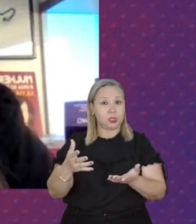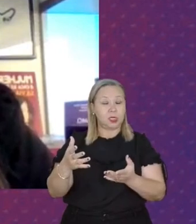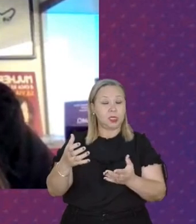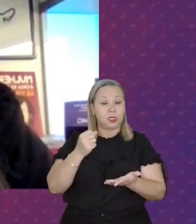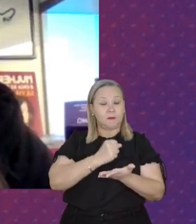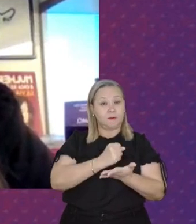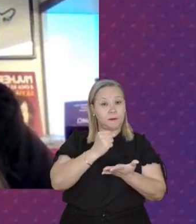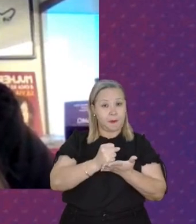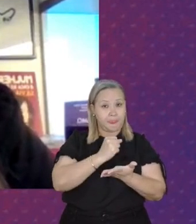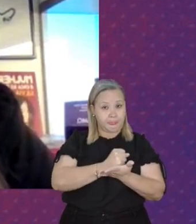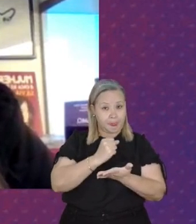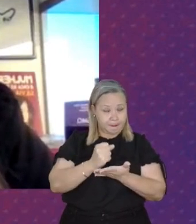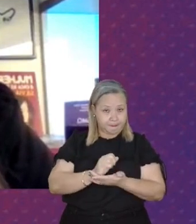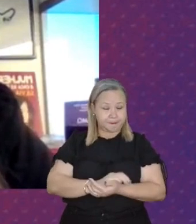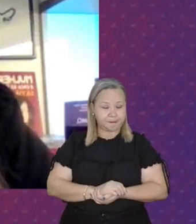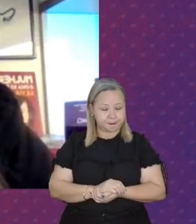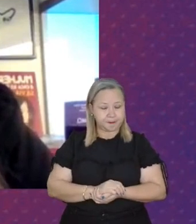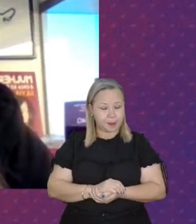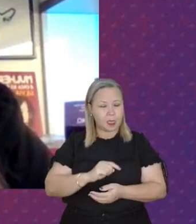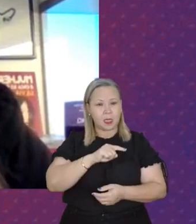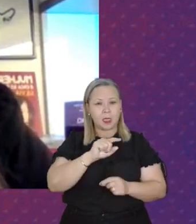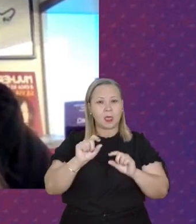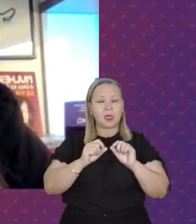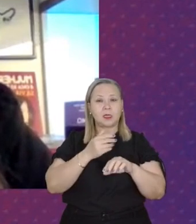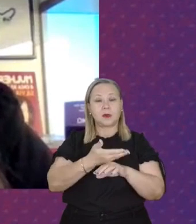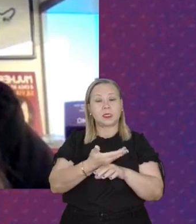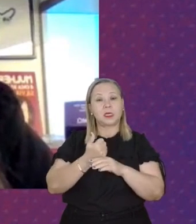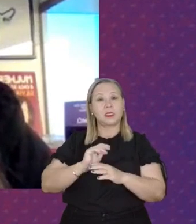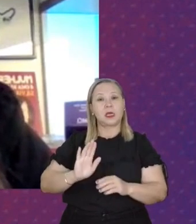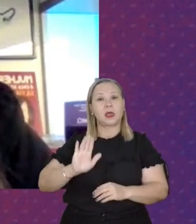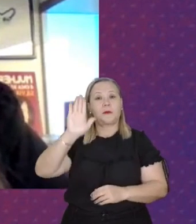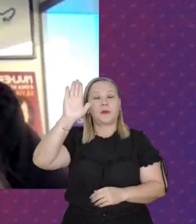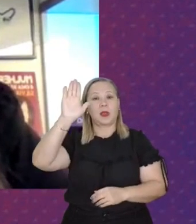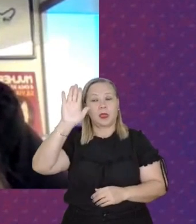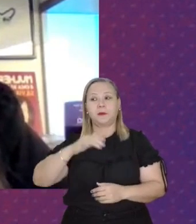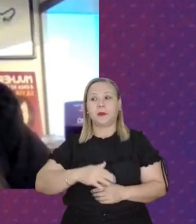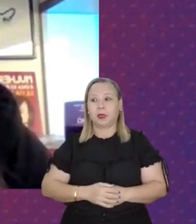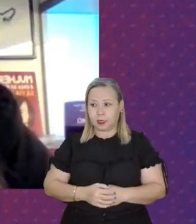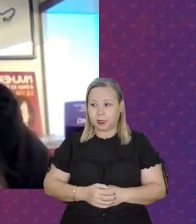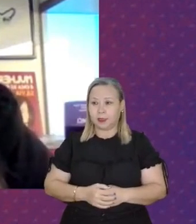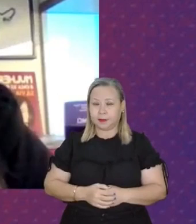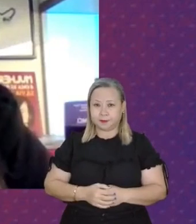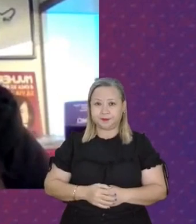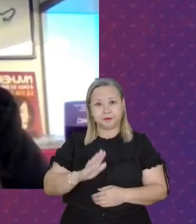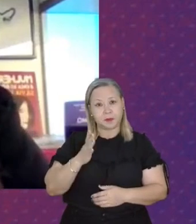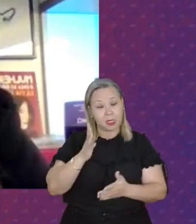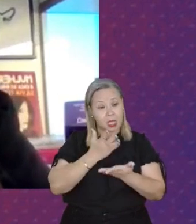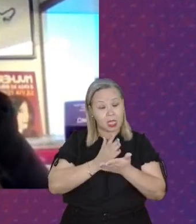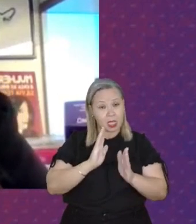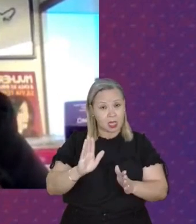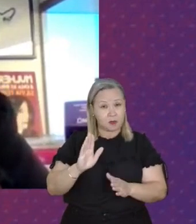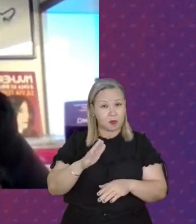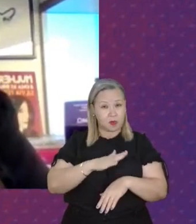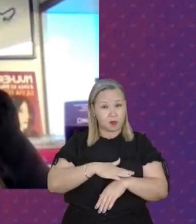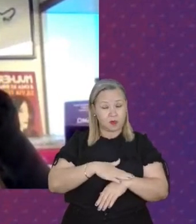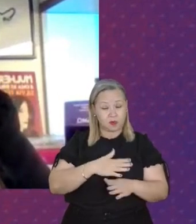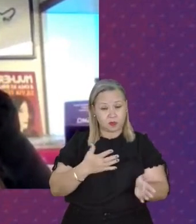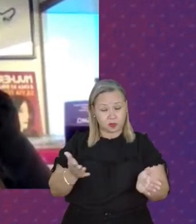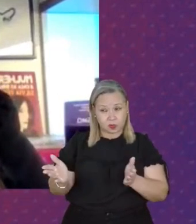contrato. Eu acho que é isso, que assim, a parte da pré-campanha já está esgotando o nosso tempo, eu acho que eu já